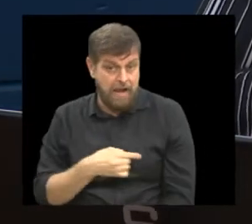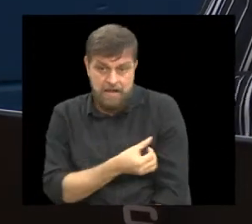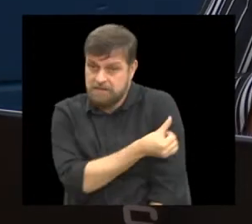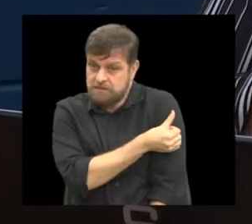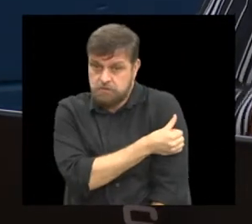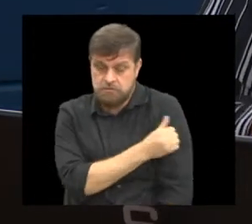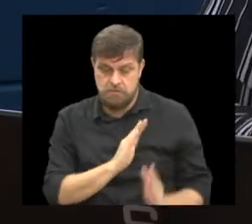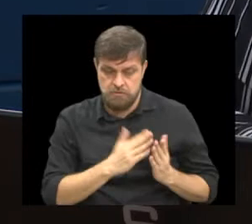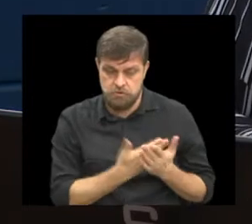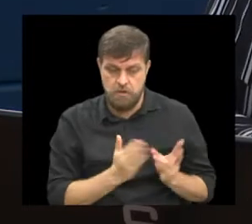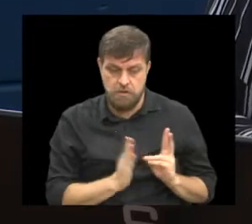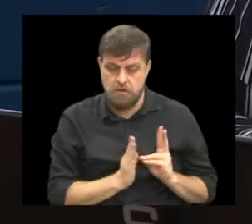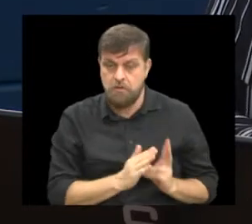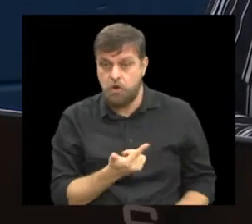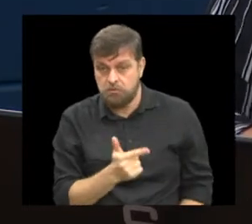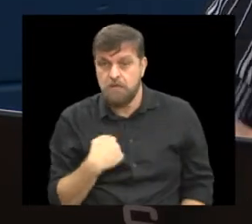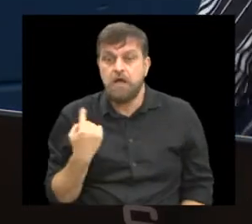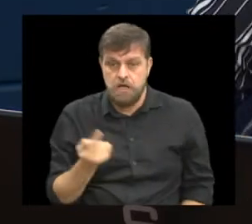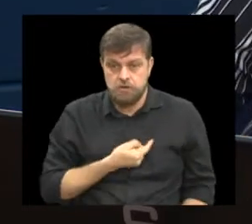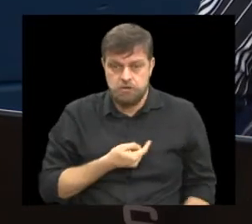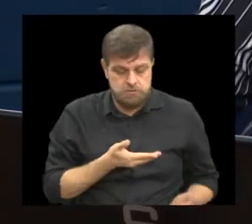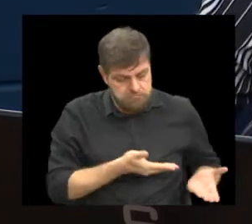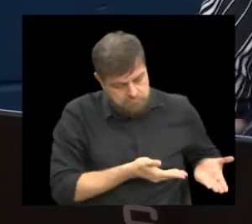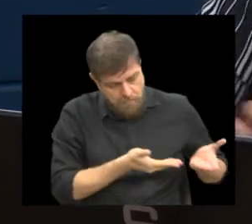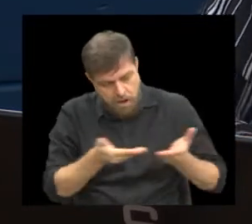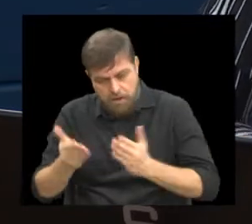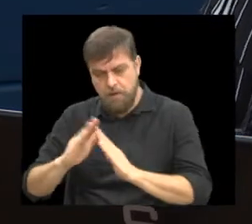Tiquira, então a gente faz o encaminhamento.